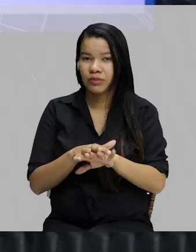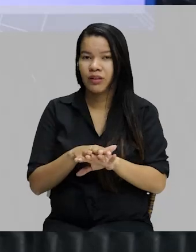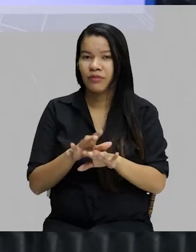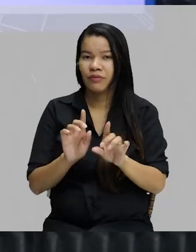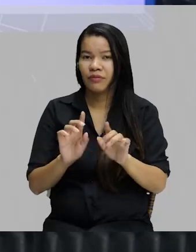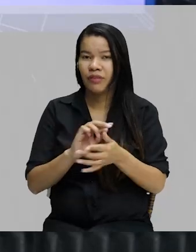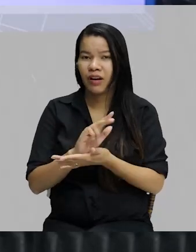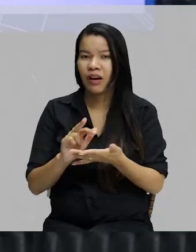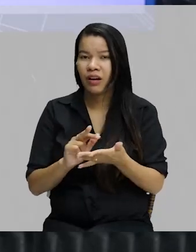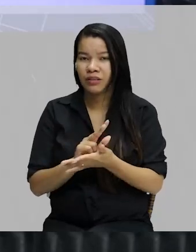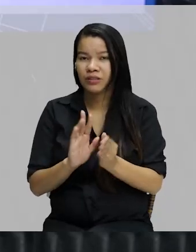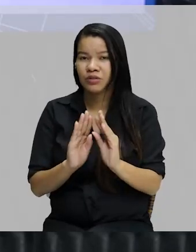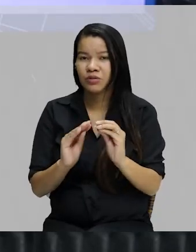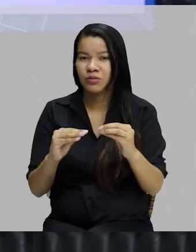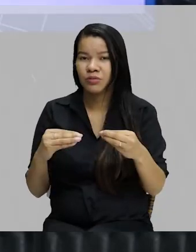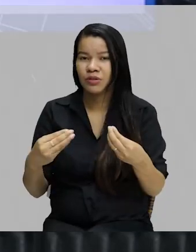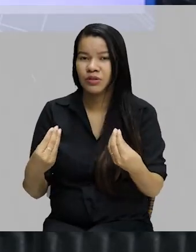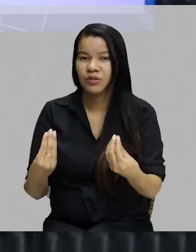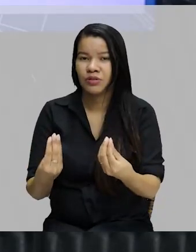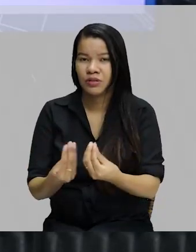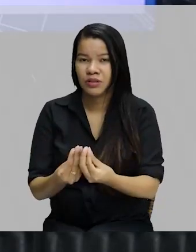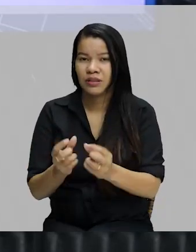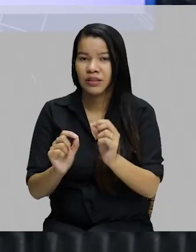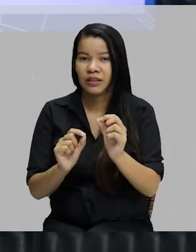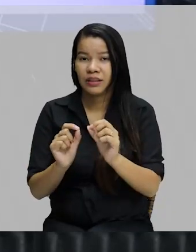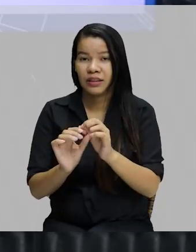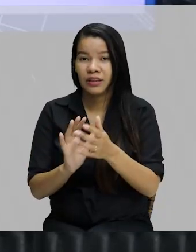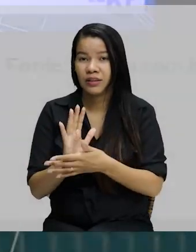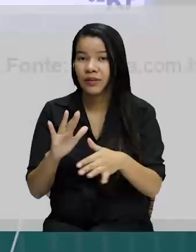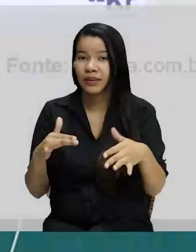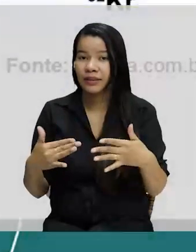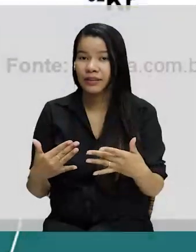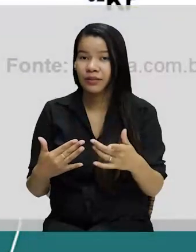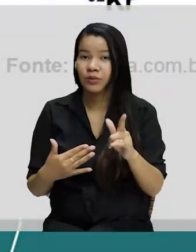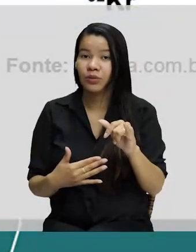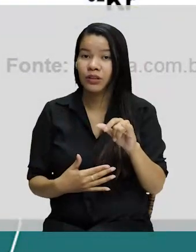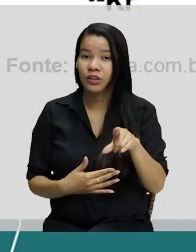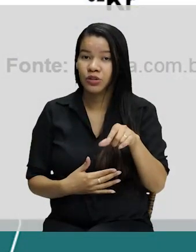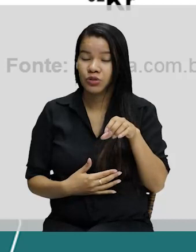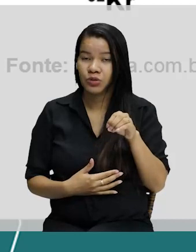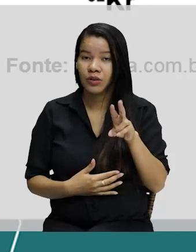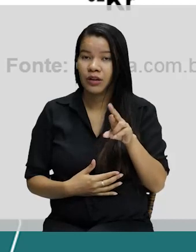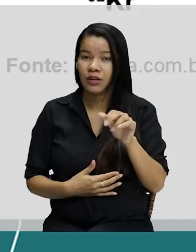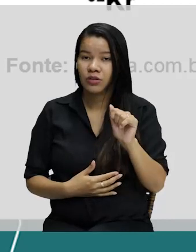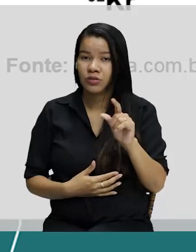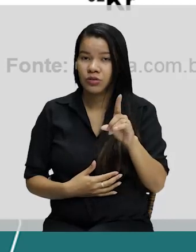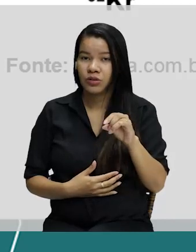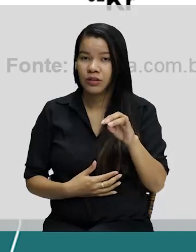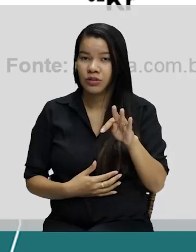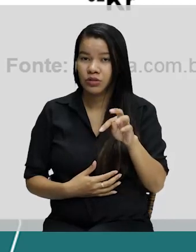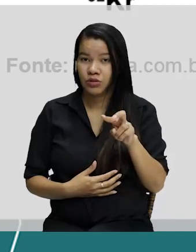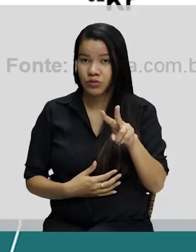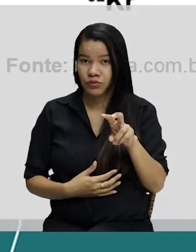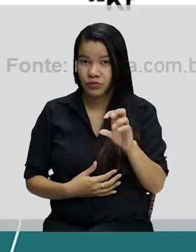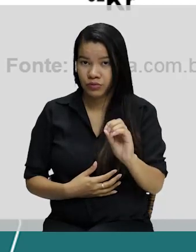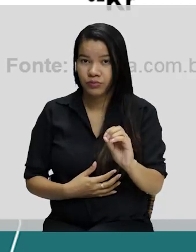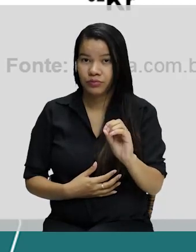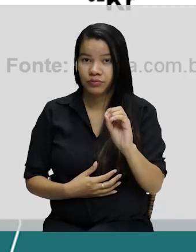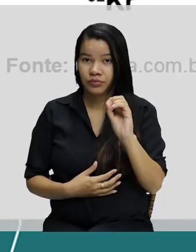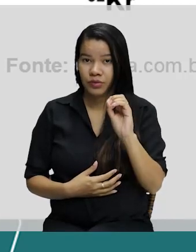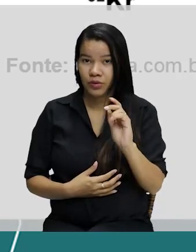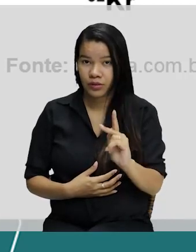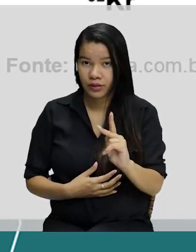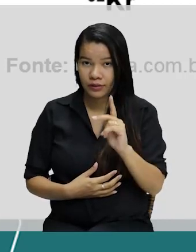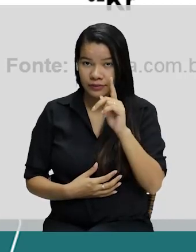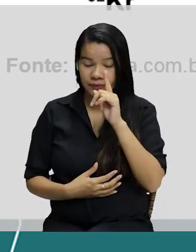o famoso lixo radioativo. Bom, estamos falando de energia nuclear. Então, a energia